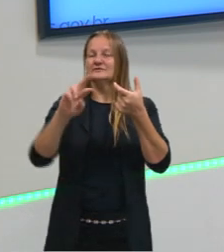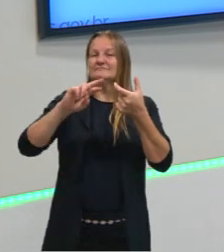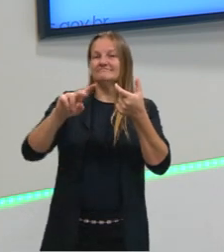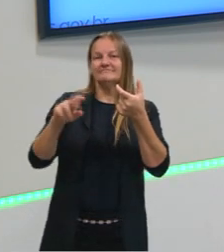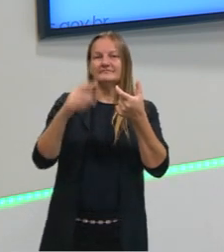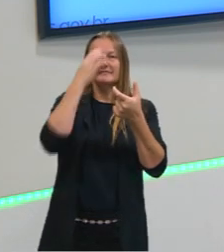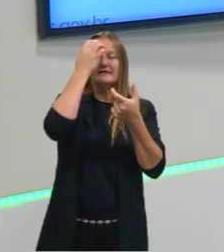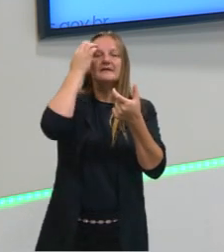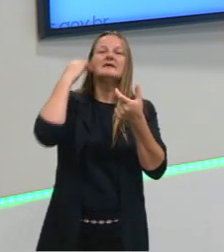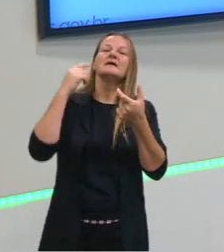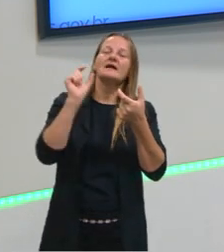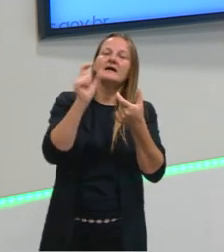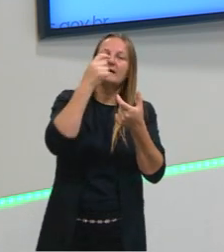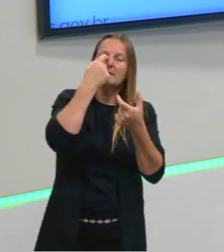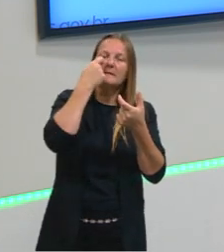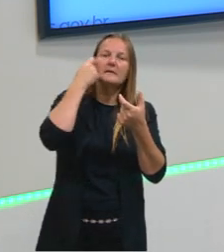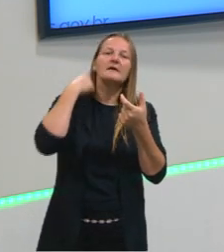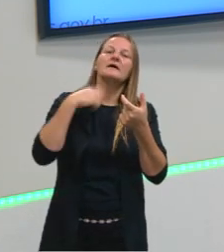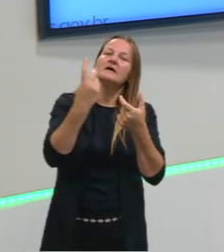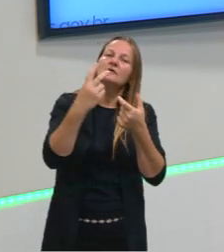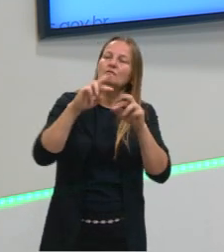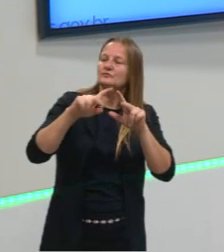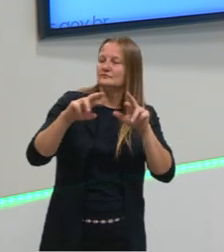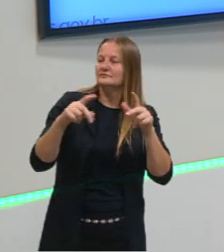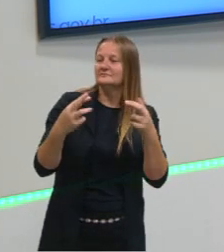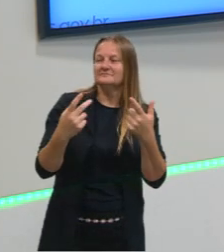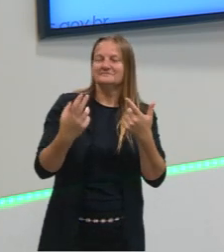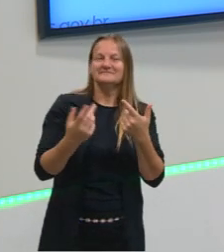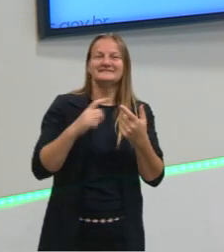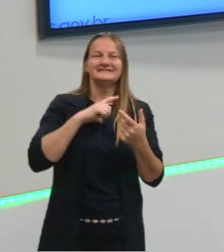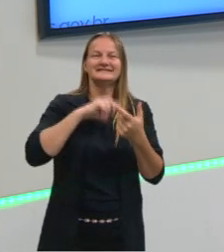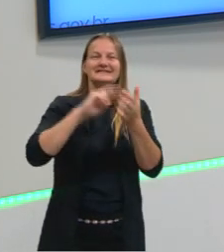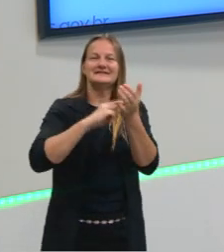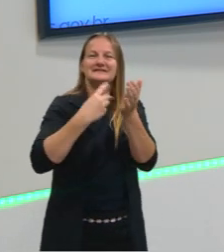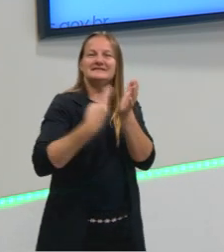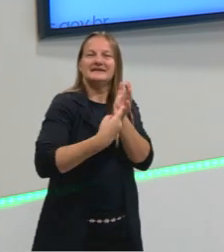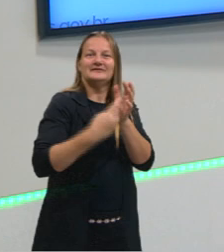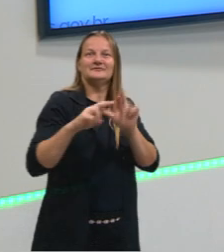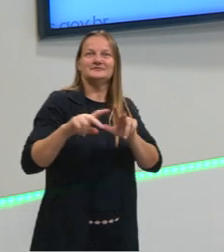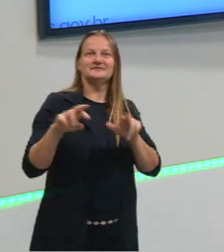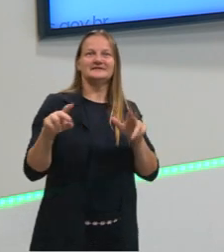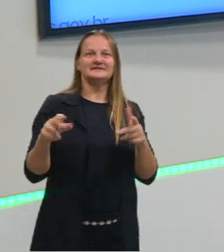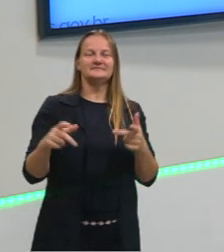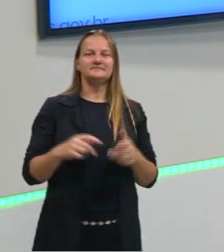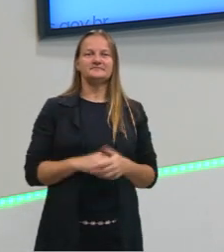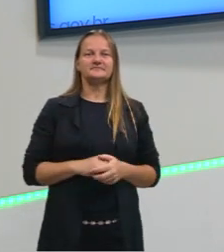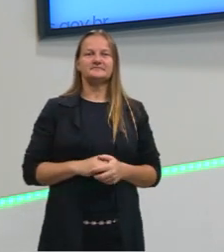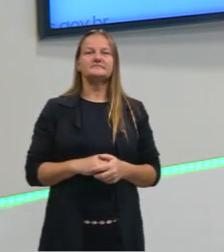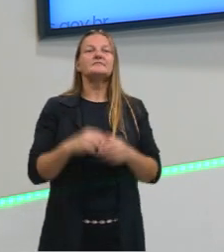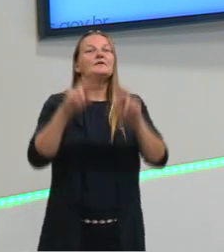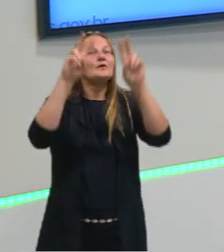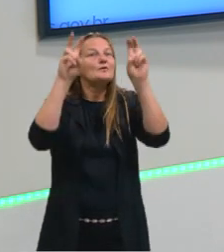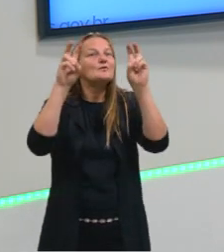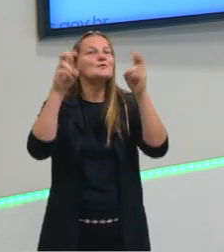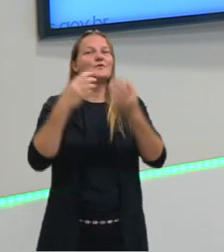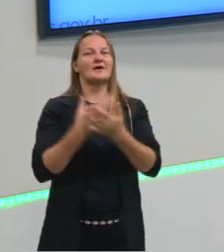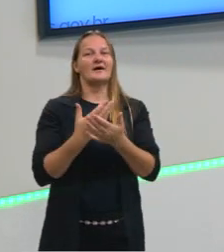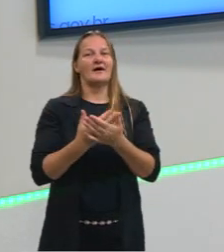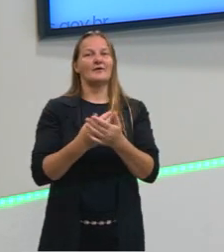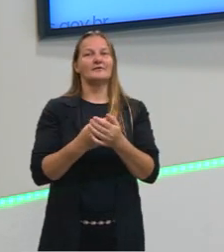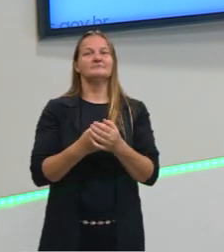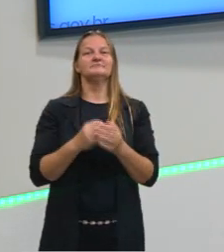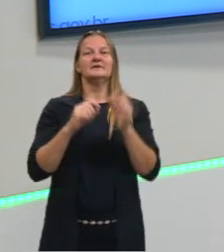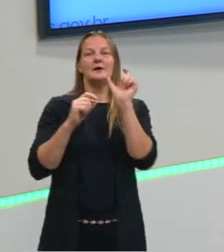dar em cada um dos casos um significado de diferente e é sobre isso que trata a